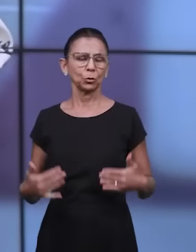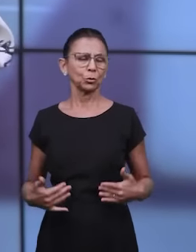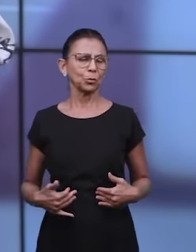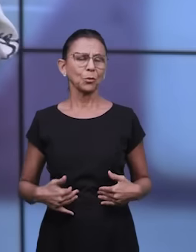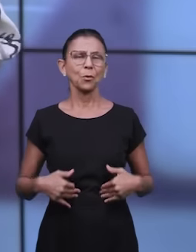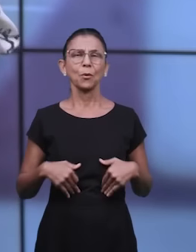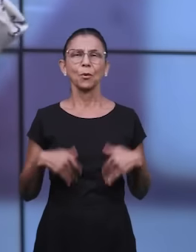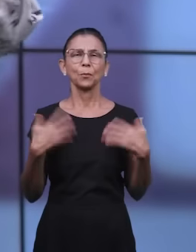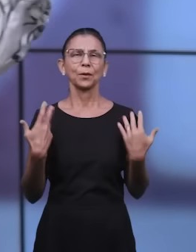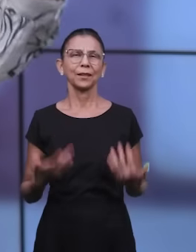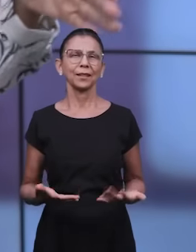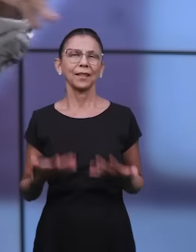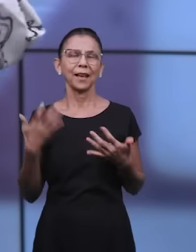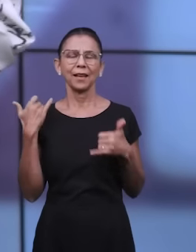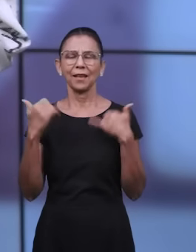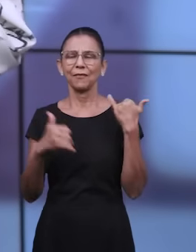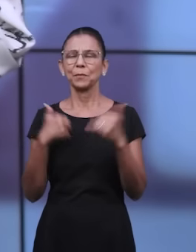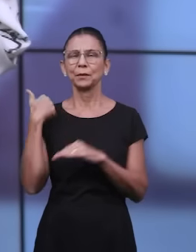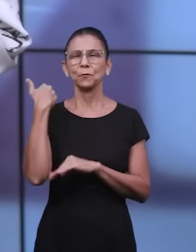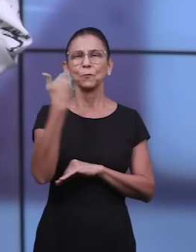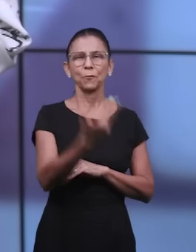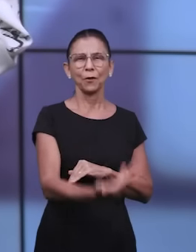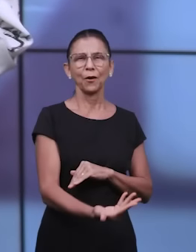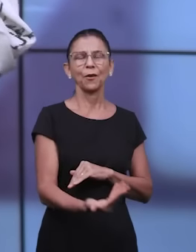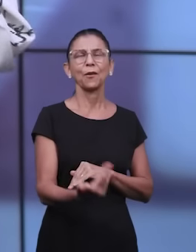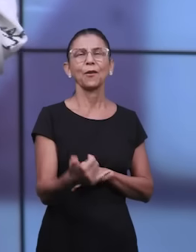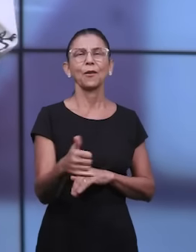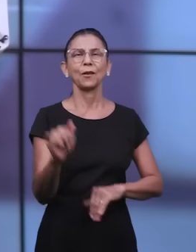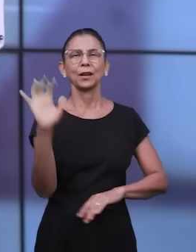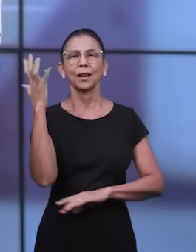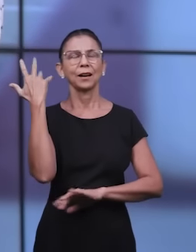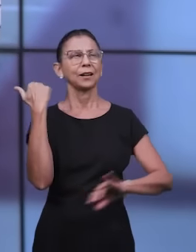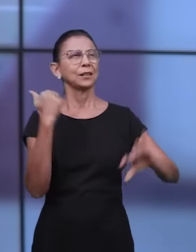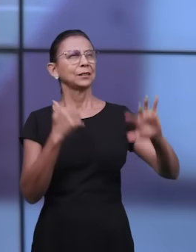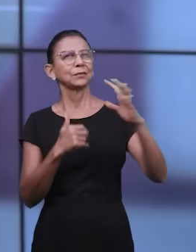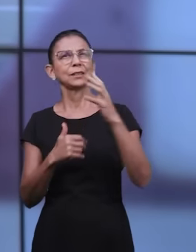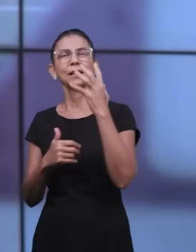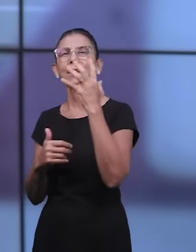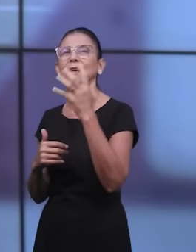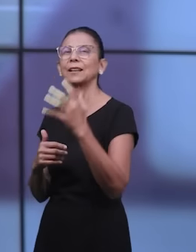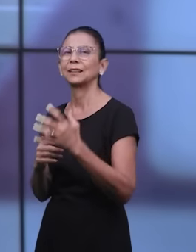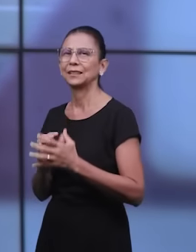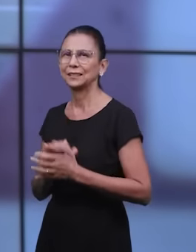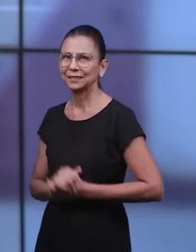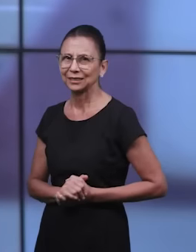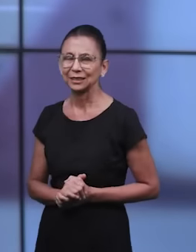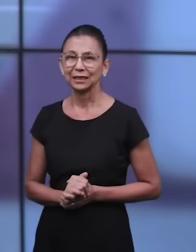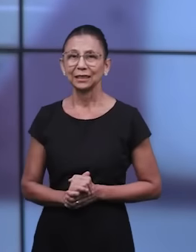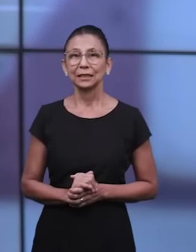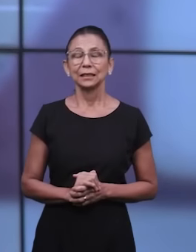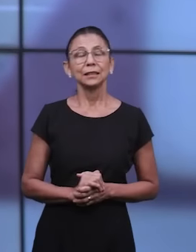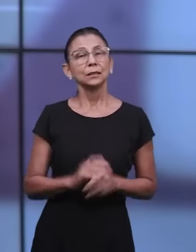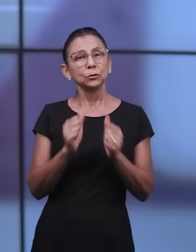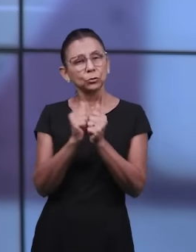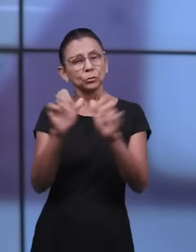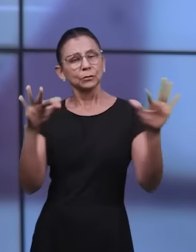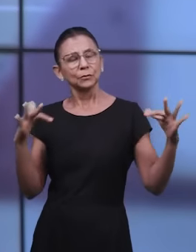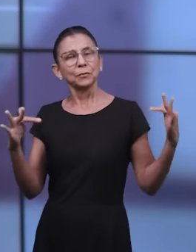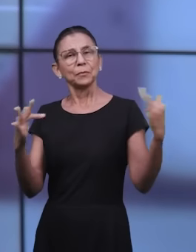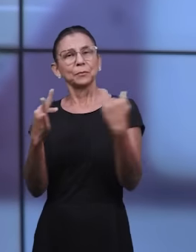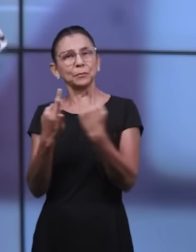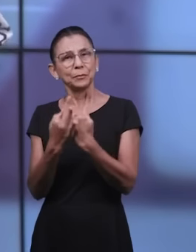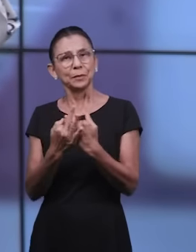corpo e, se possível, fora de casa, na natureza. Ou seja, mais momentos conectados não com o celular, mas com a